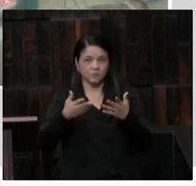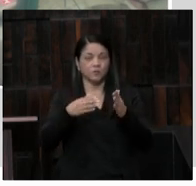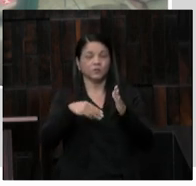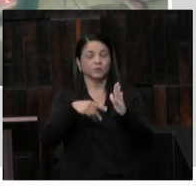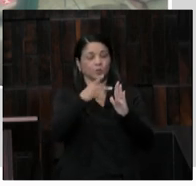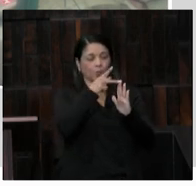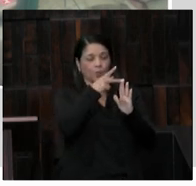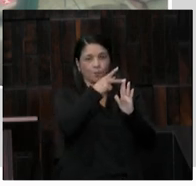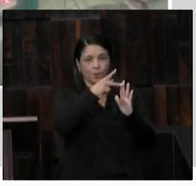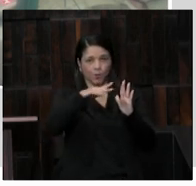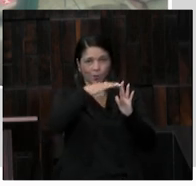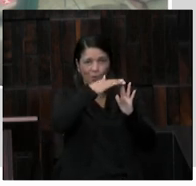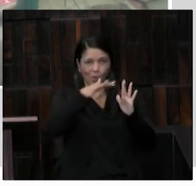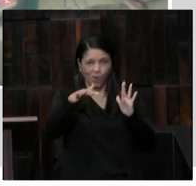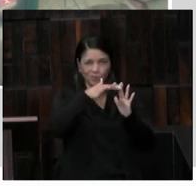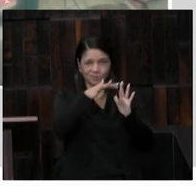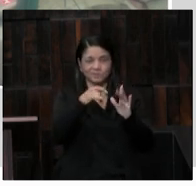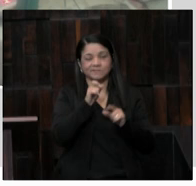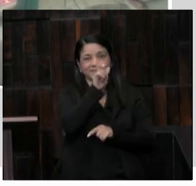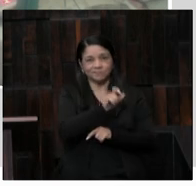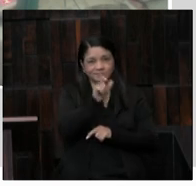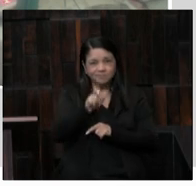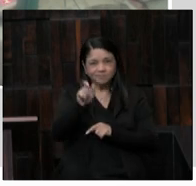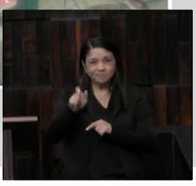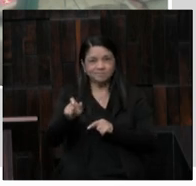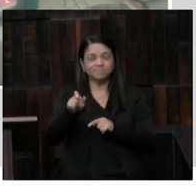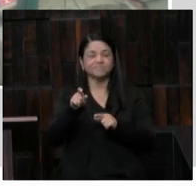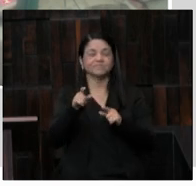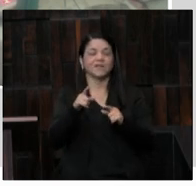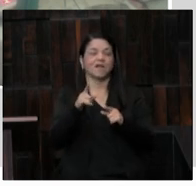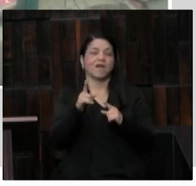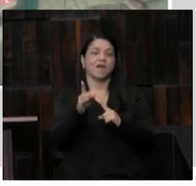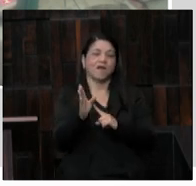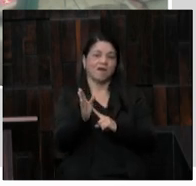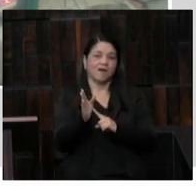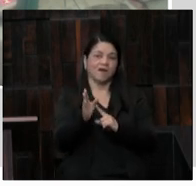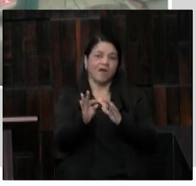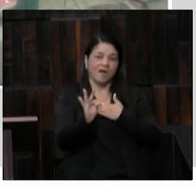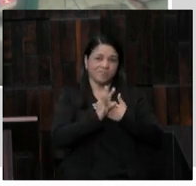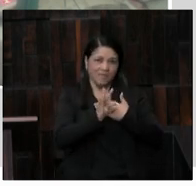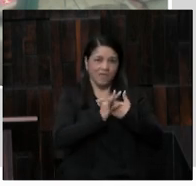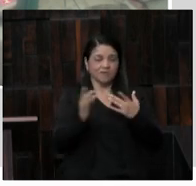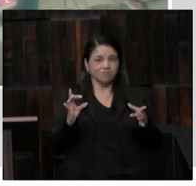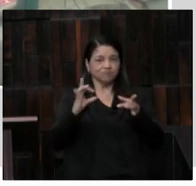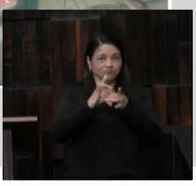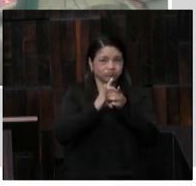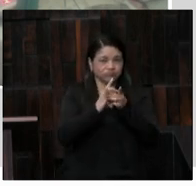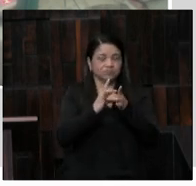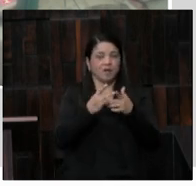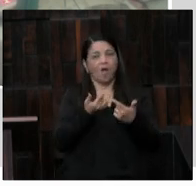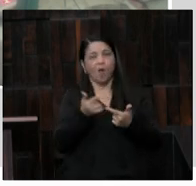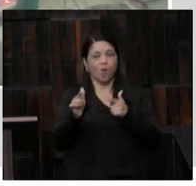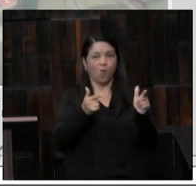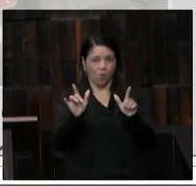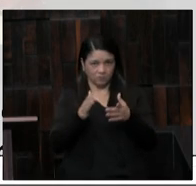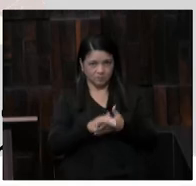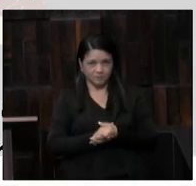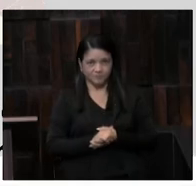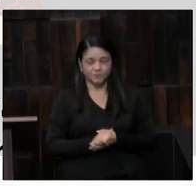de tratamento com esse paciente, mas eu posso ter essa técnica, ela sendo associada a outras já existentes. Pode passar, por favor?